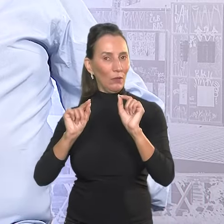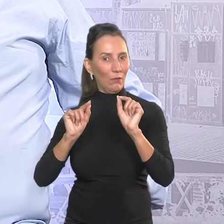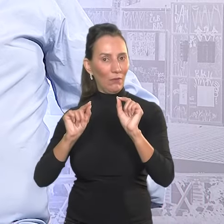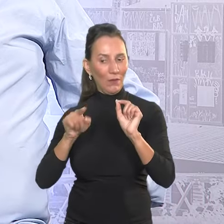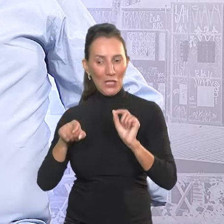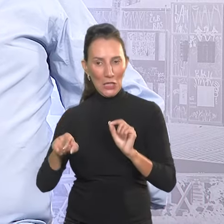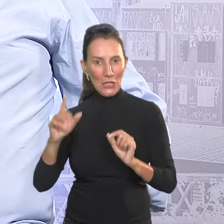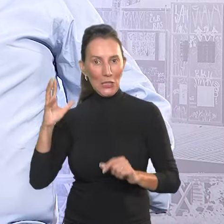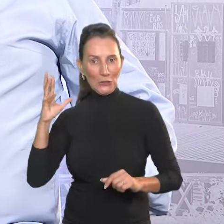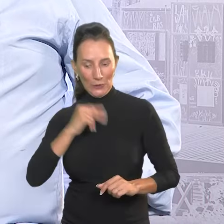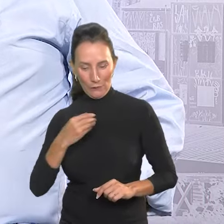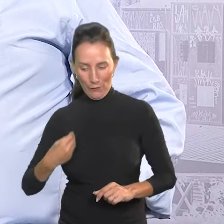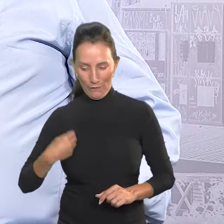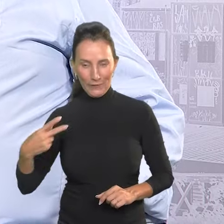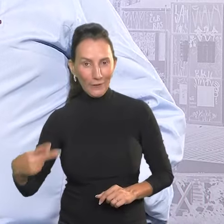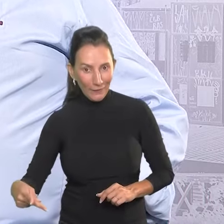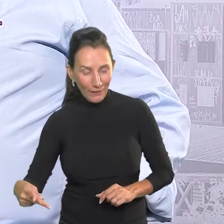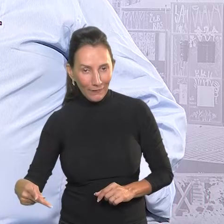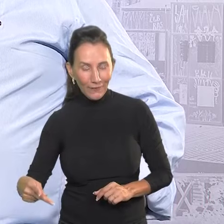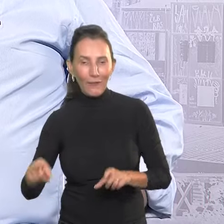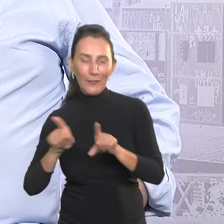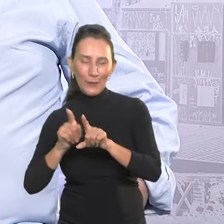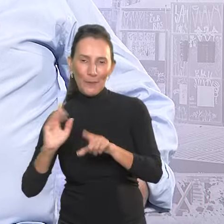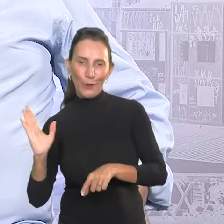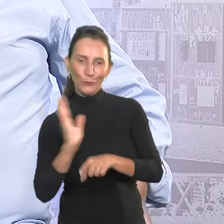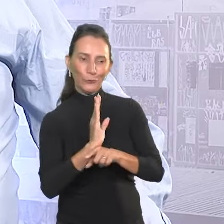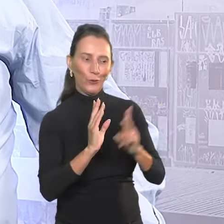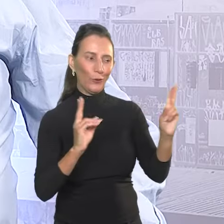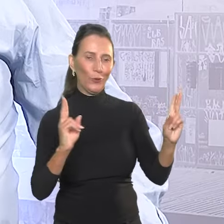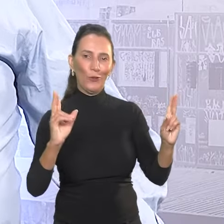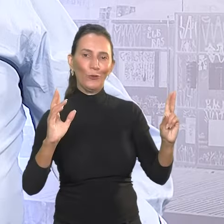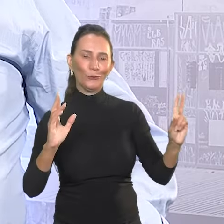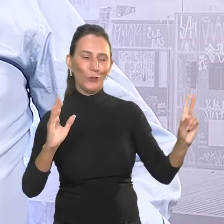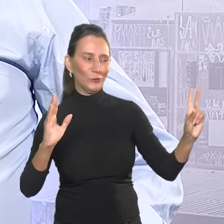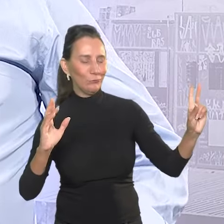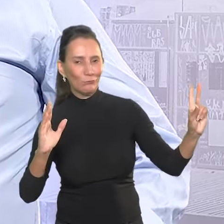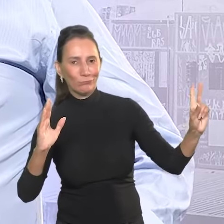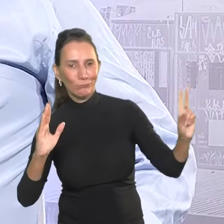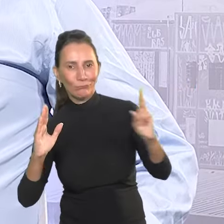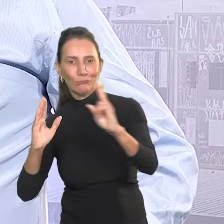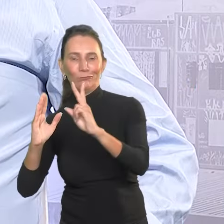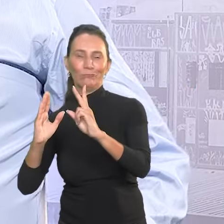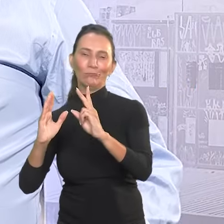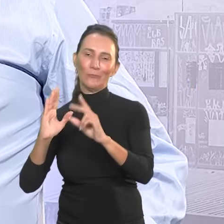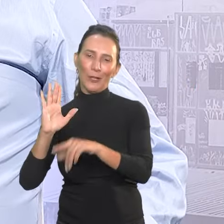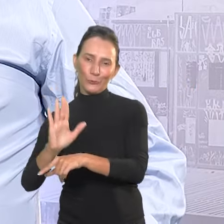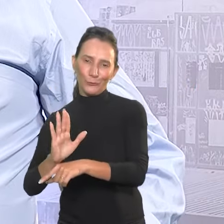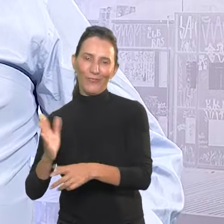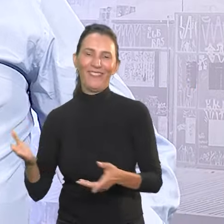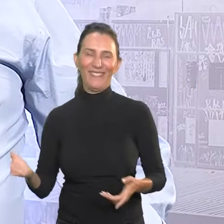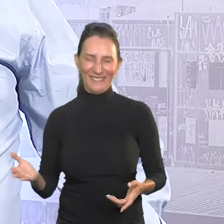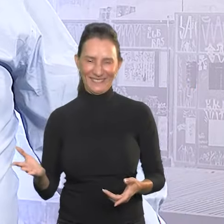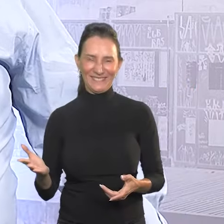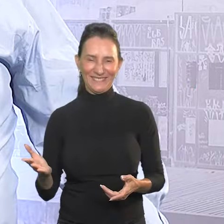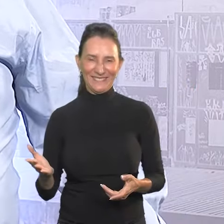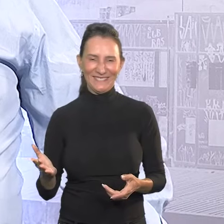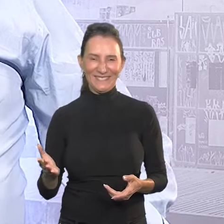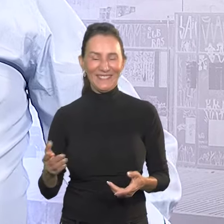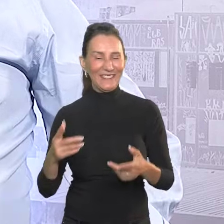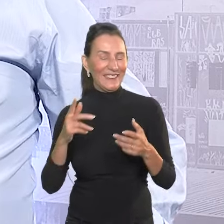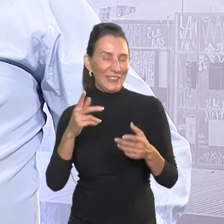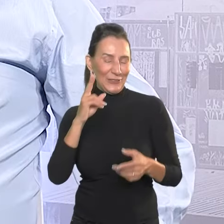que ele não só se salvou, como salvou também os irmãos. Construir certo é isso, assim como uma parábola